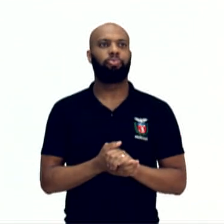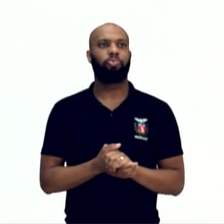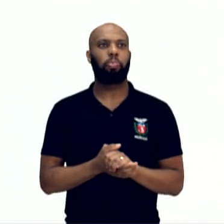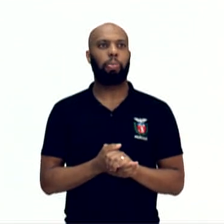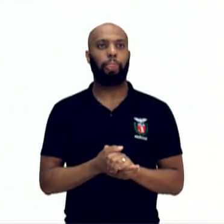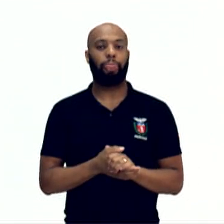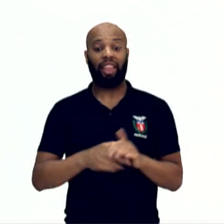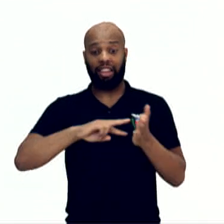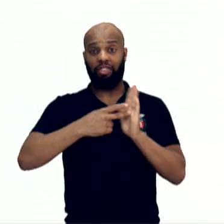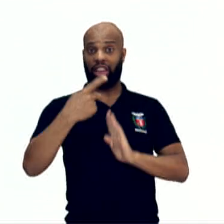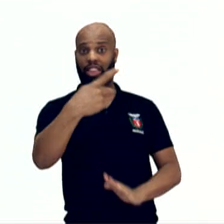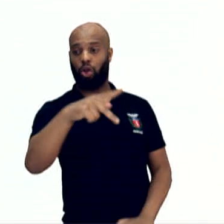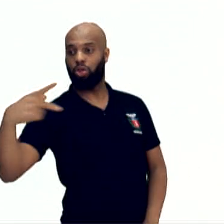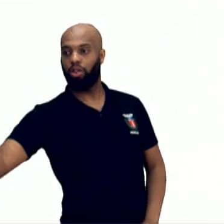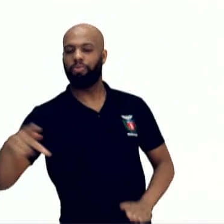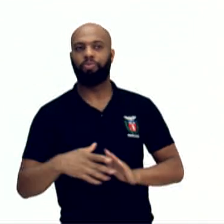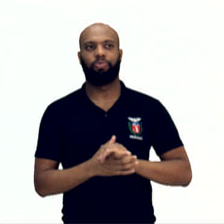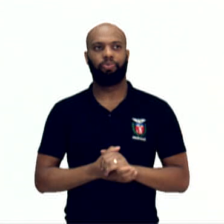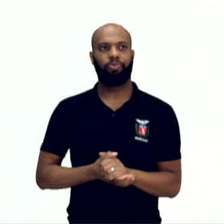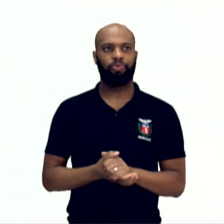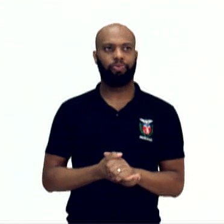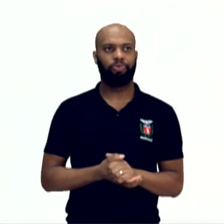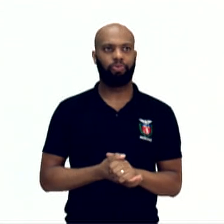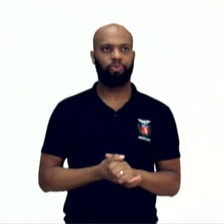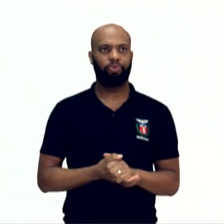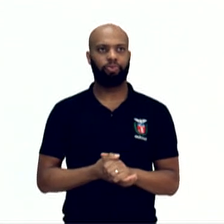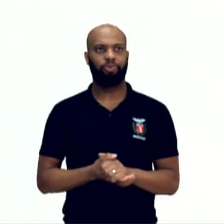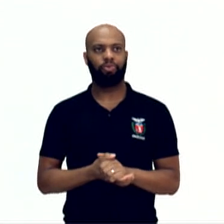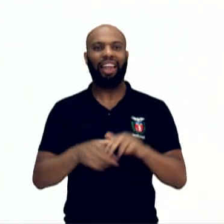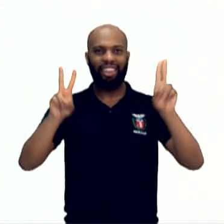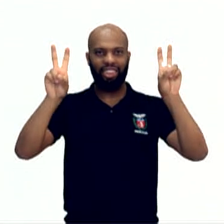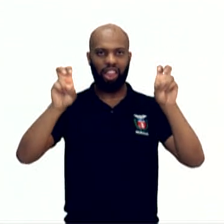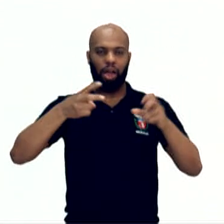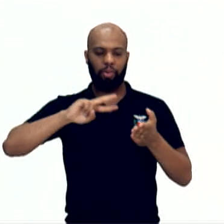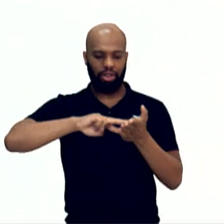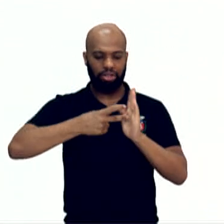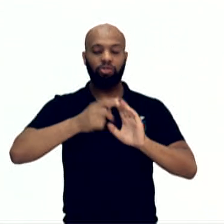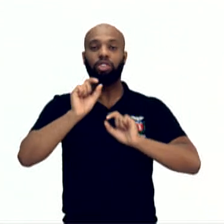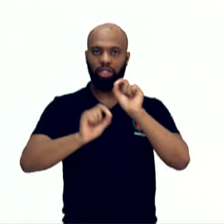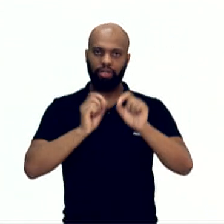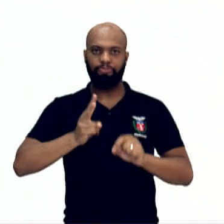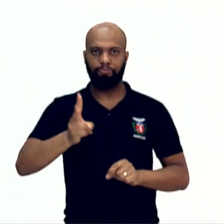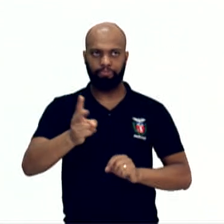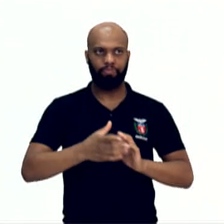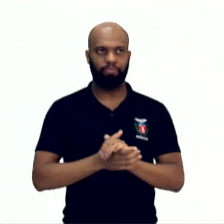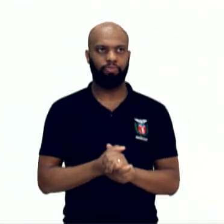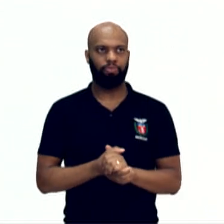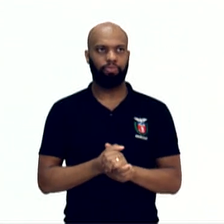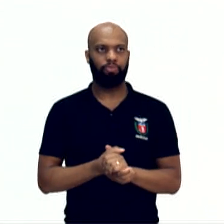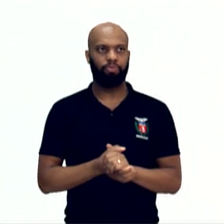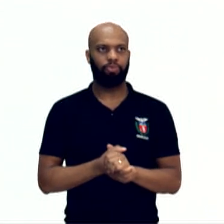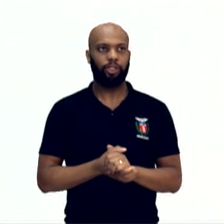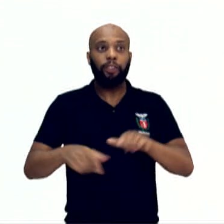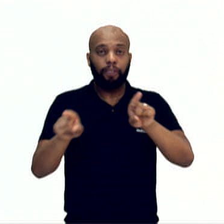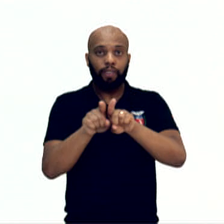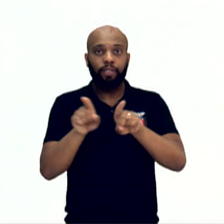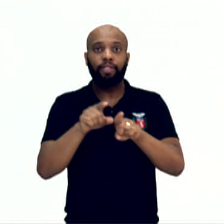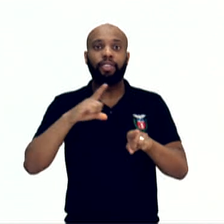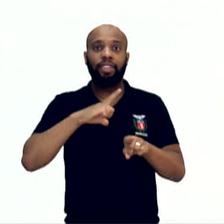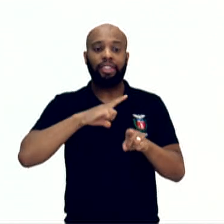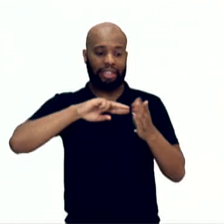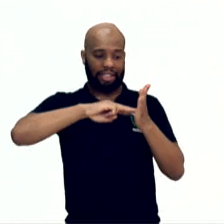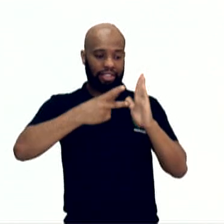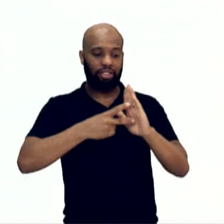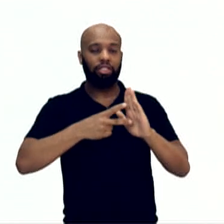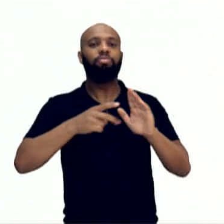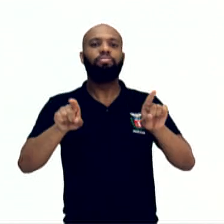o não acentuado, inclusive é um tema de uma outra aula nossa, essa acentuação que vai diferenciar significado e classe